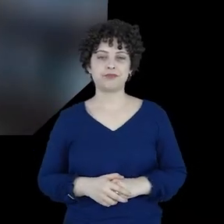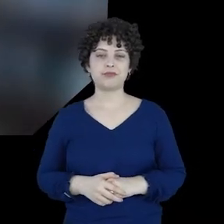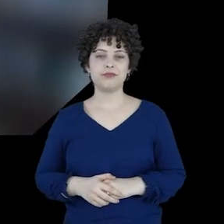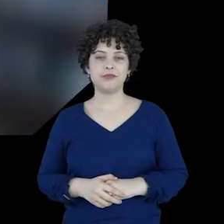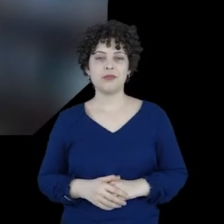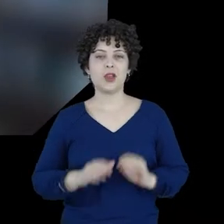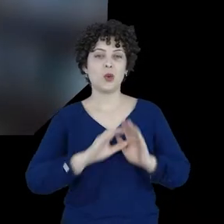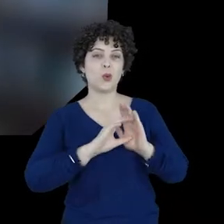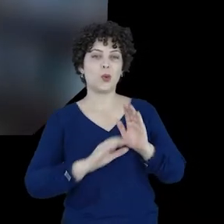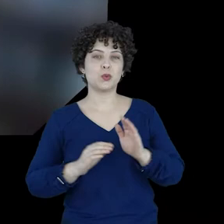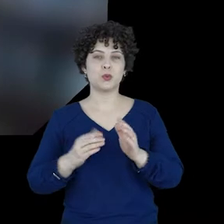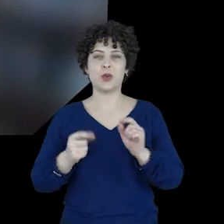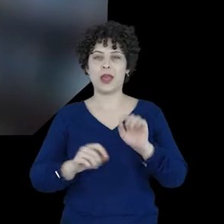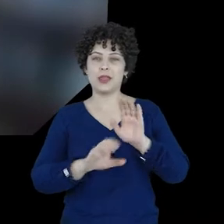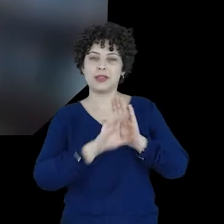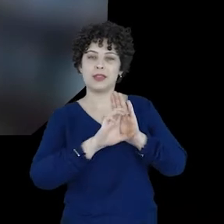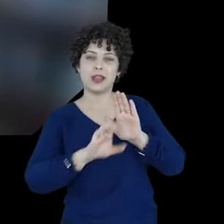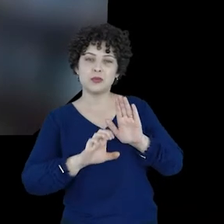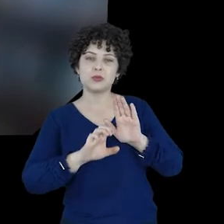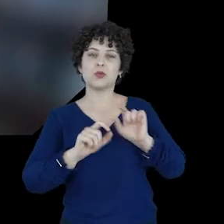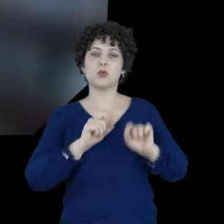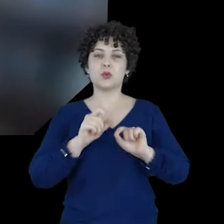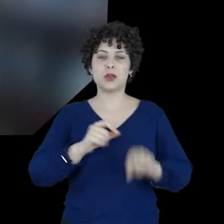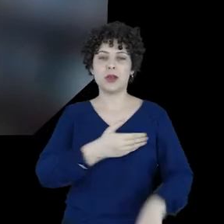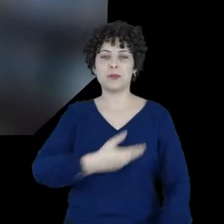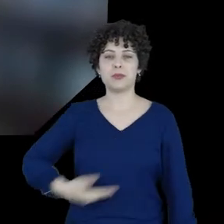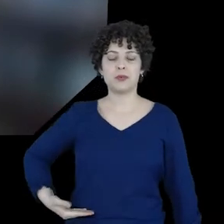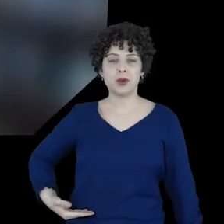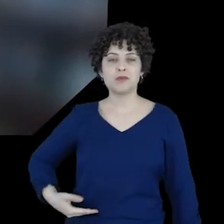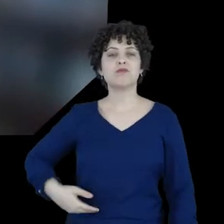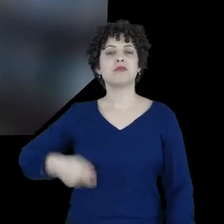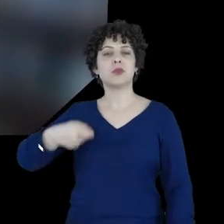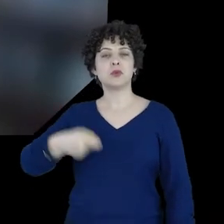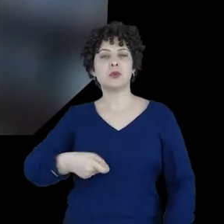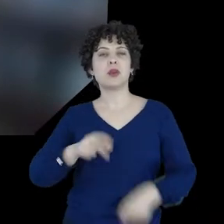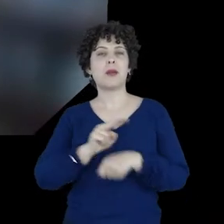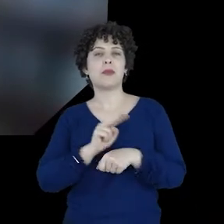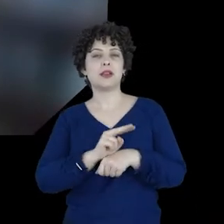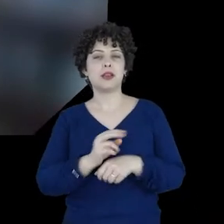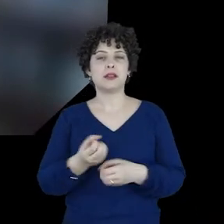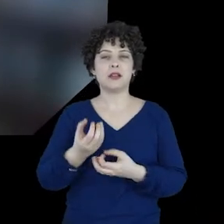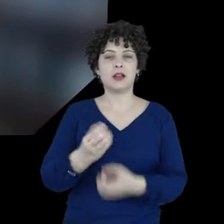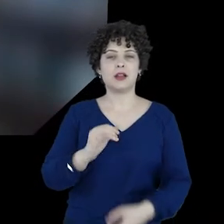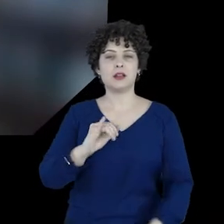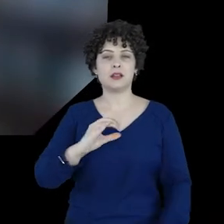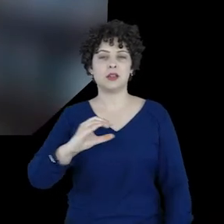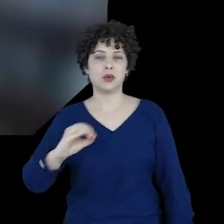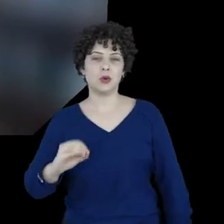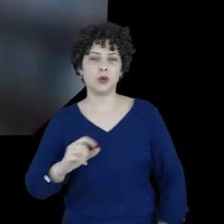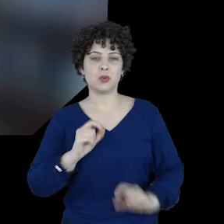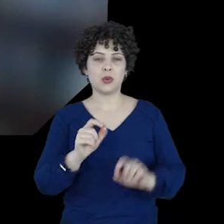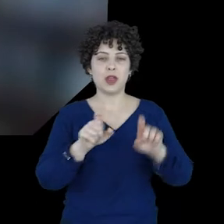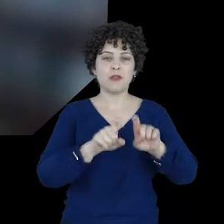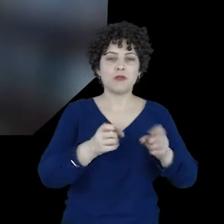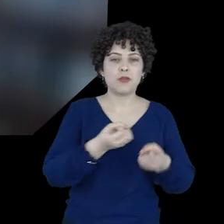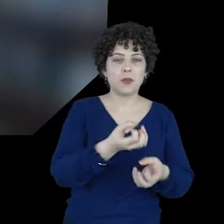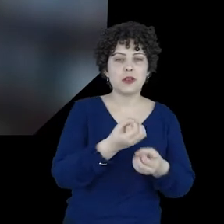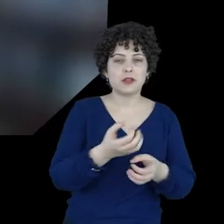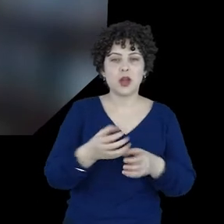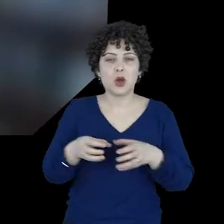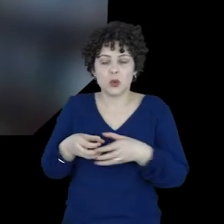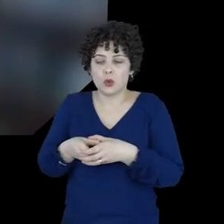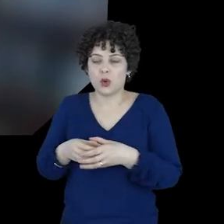É um código estatutário produzido pela Autoridade Britânica de Proteção de Dados, o ICO, o Information Commissioner's